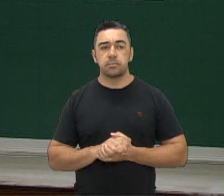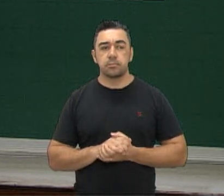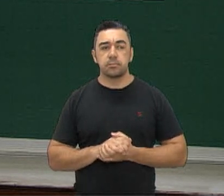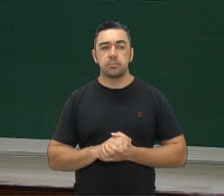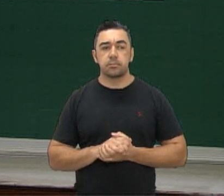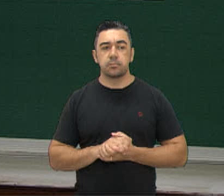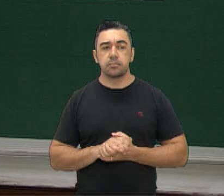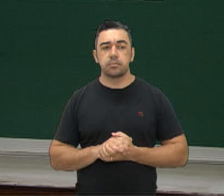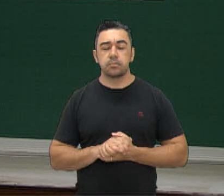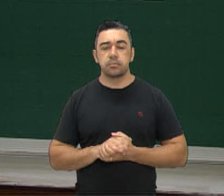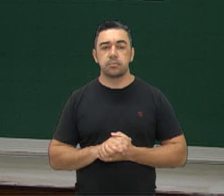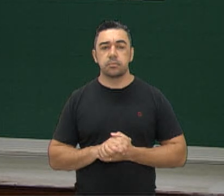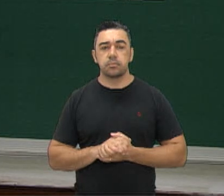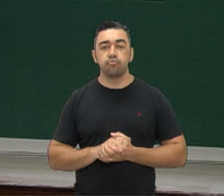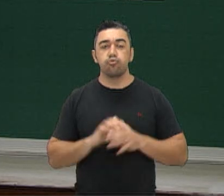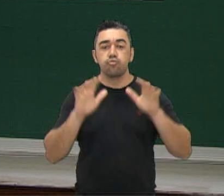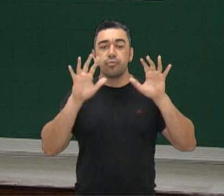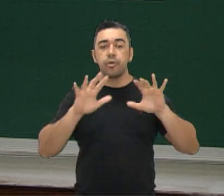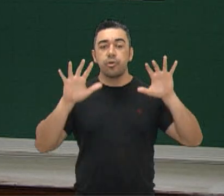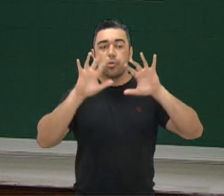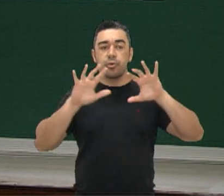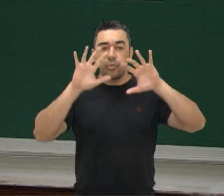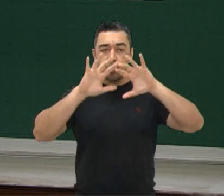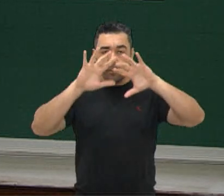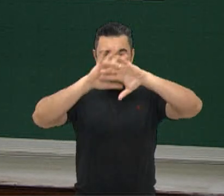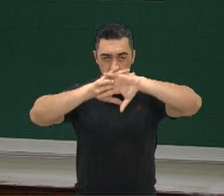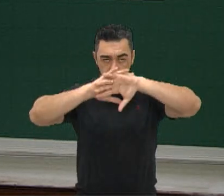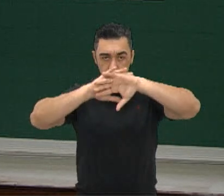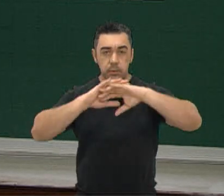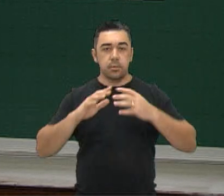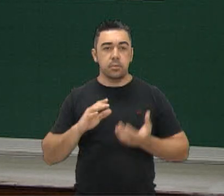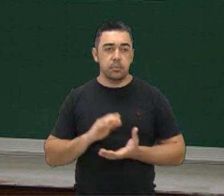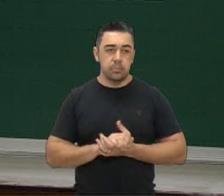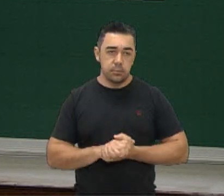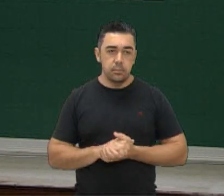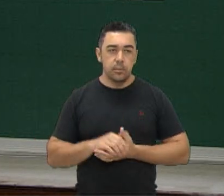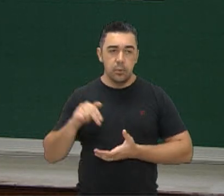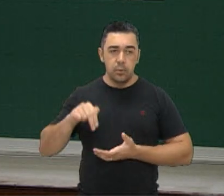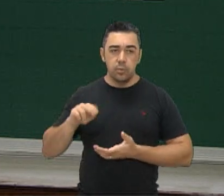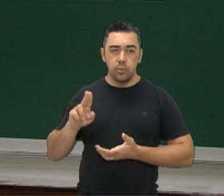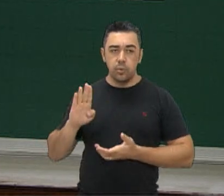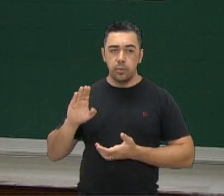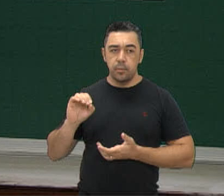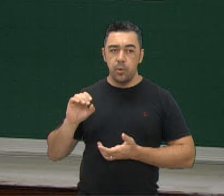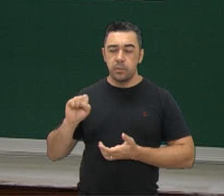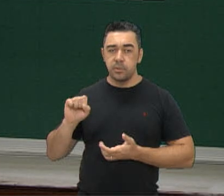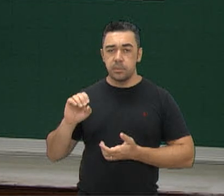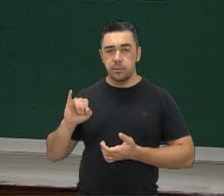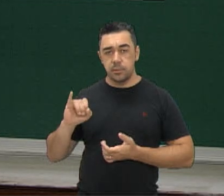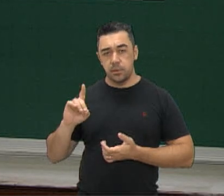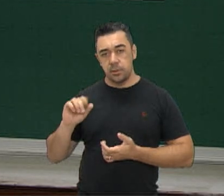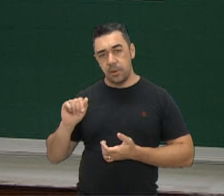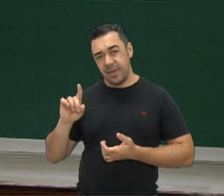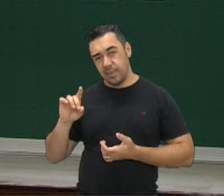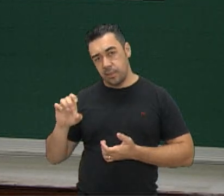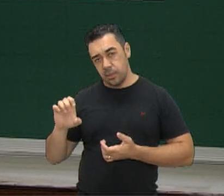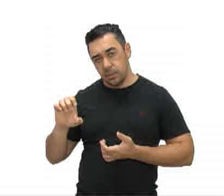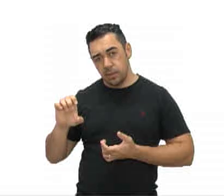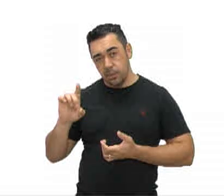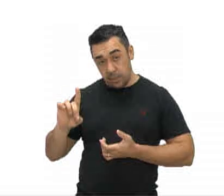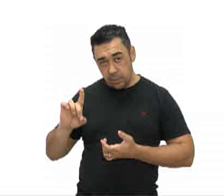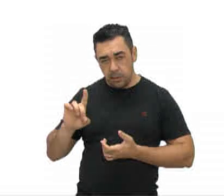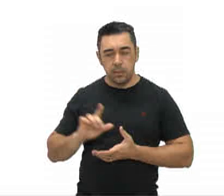se formará por la tarde nubosidade. A palavra nubosidade também tem a ver com tempo, clima, né?